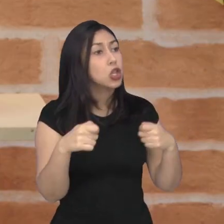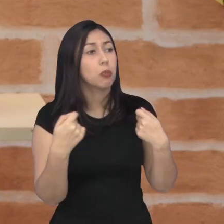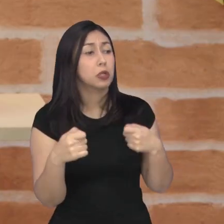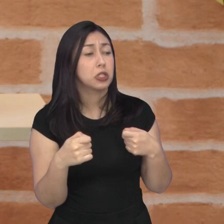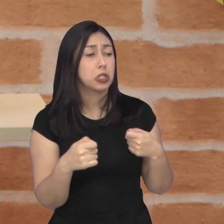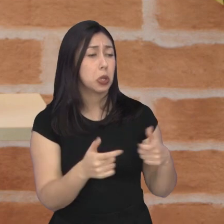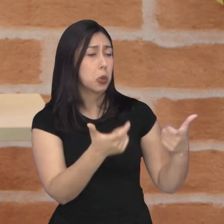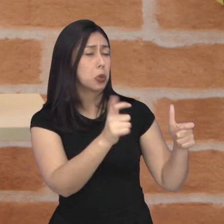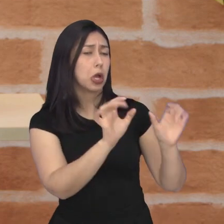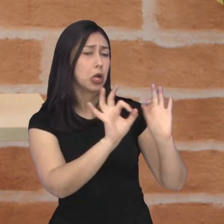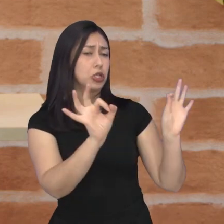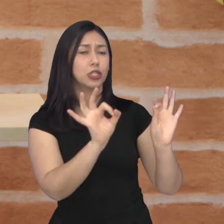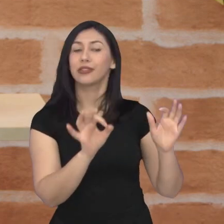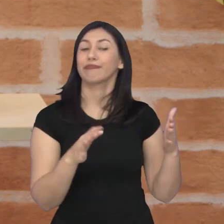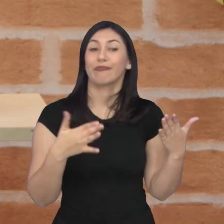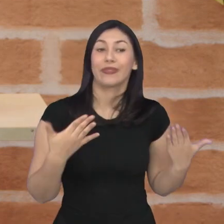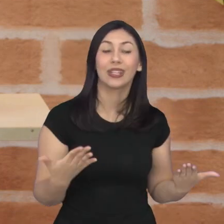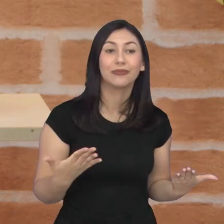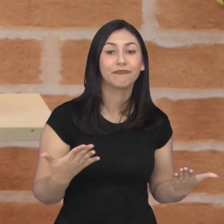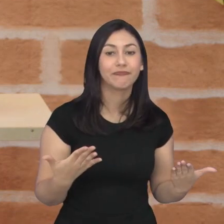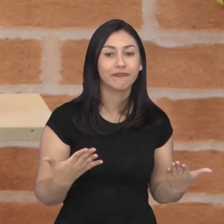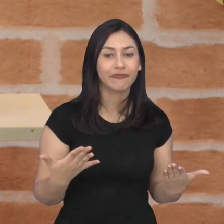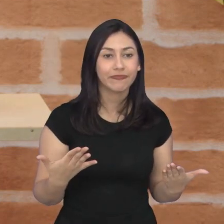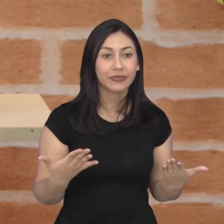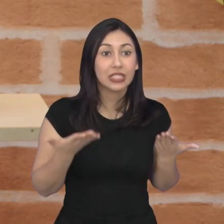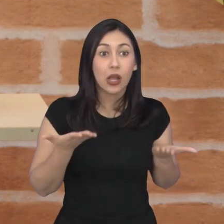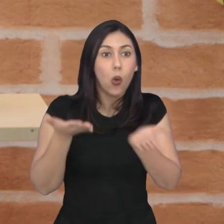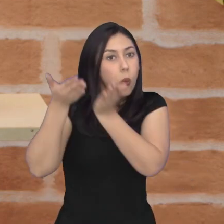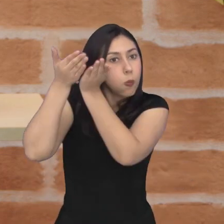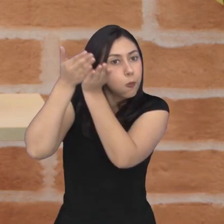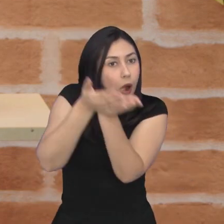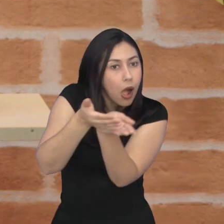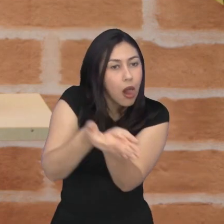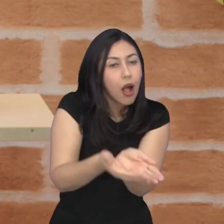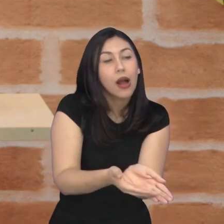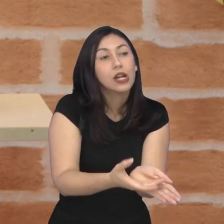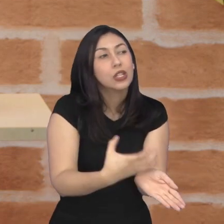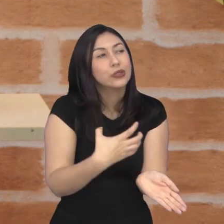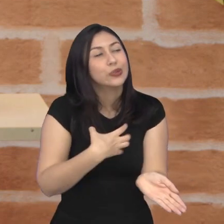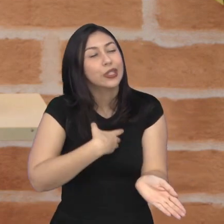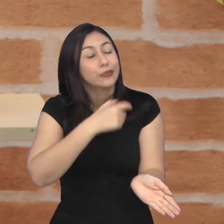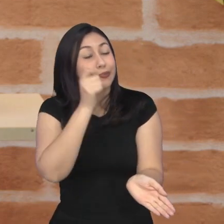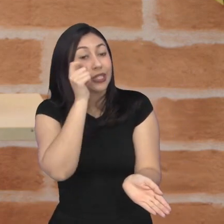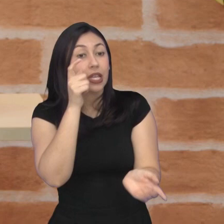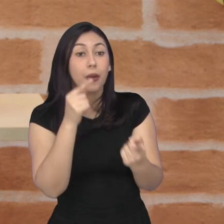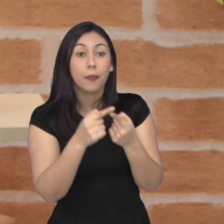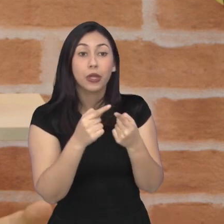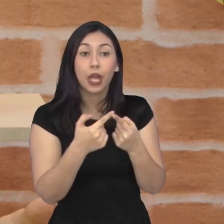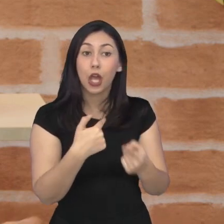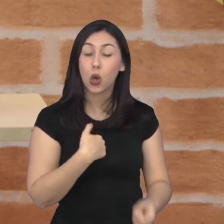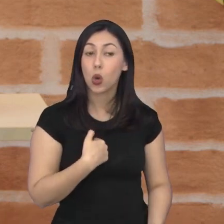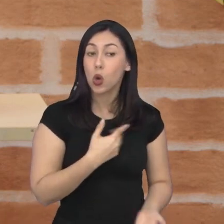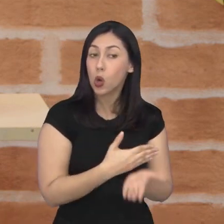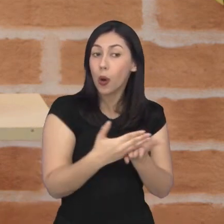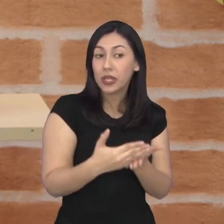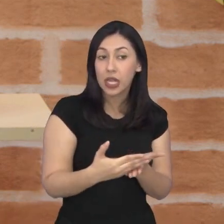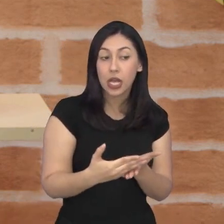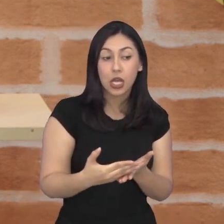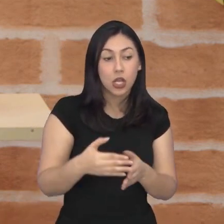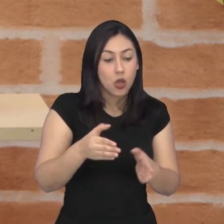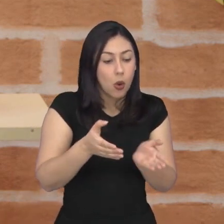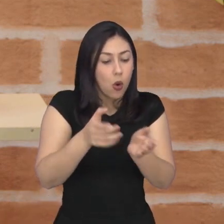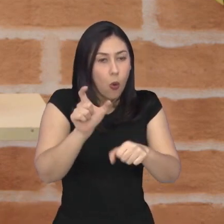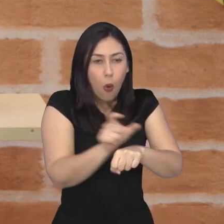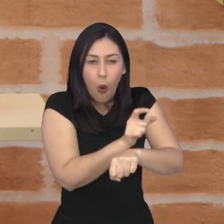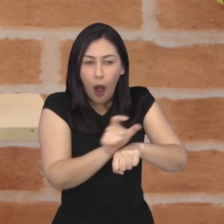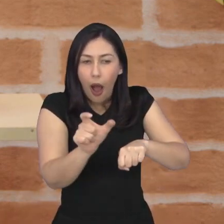grande clube, enfim. Aí o caiaque ele veio de uma forma muito interessante, porque eu conheci o rafting e comecei a remar o bote de